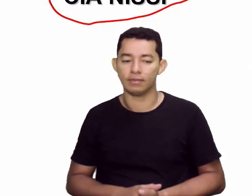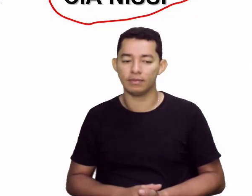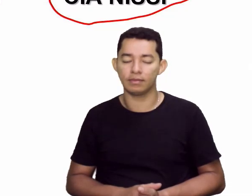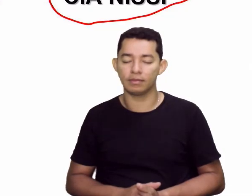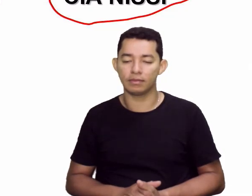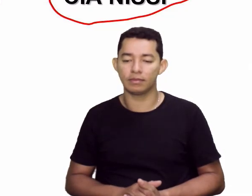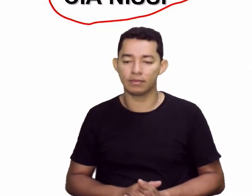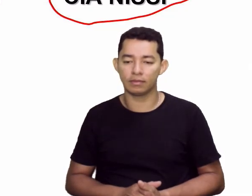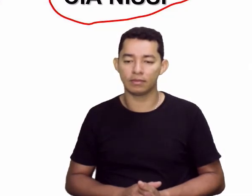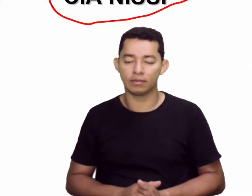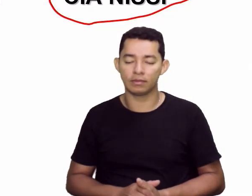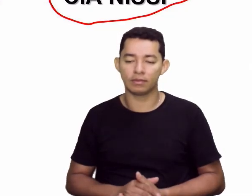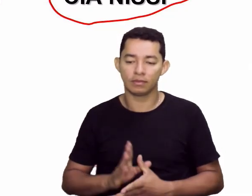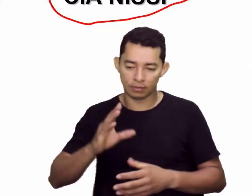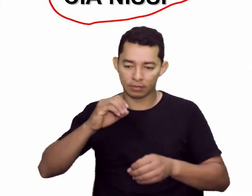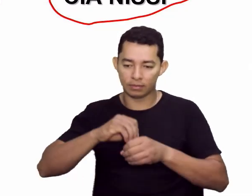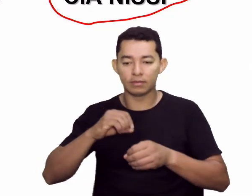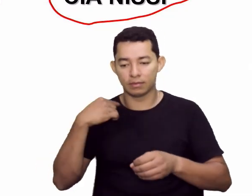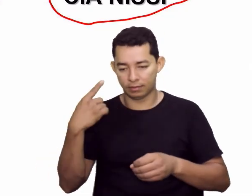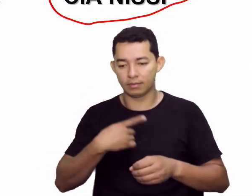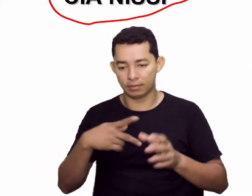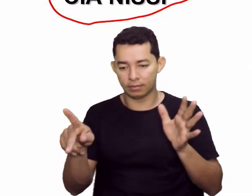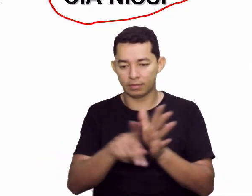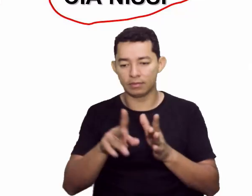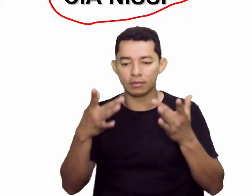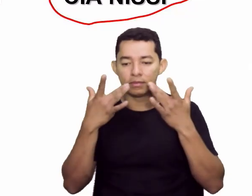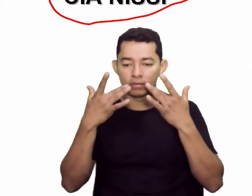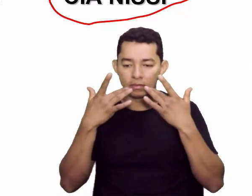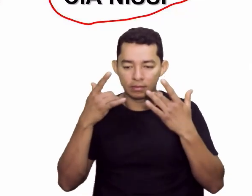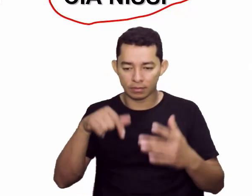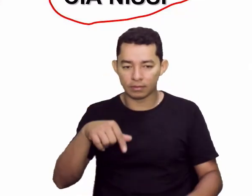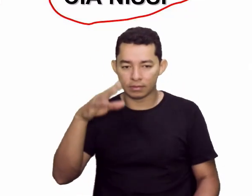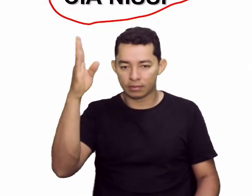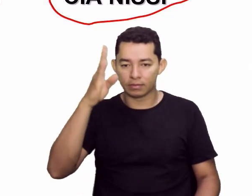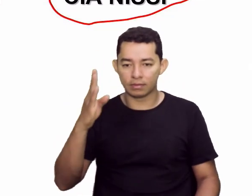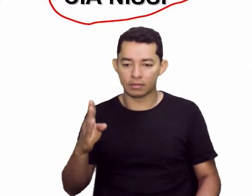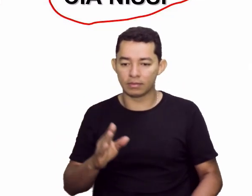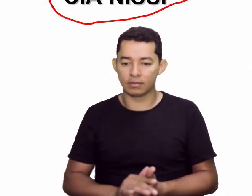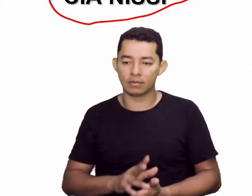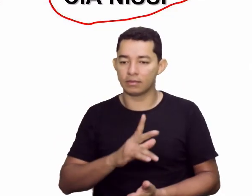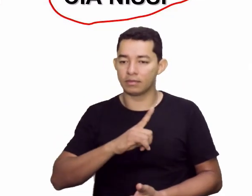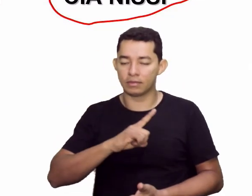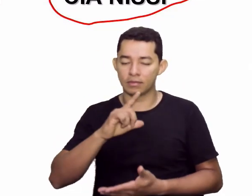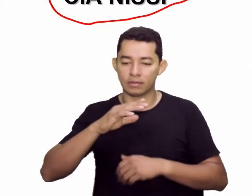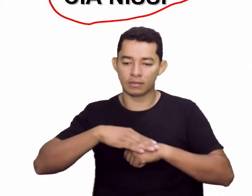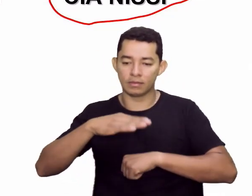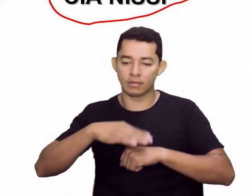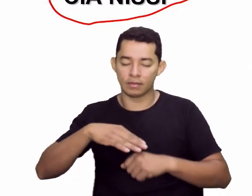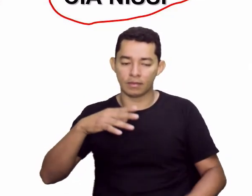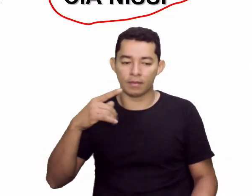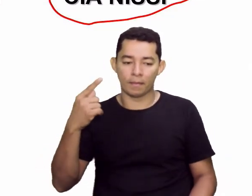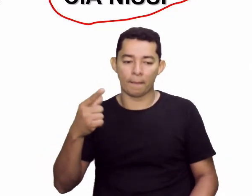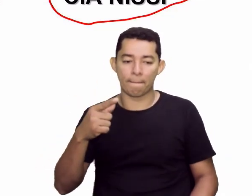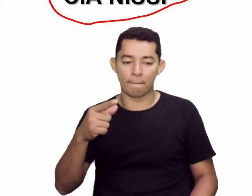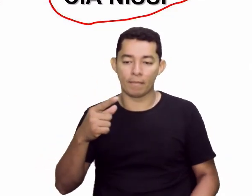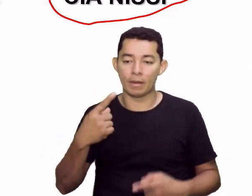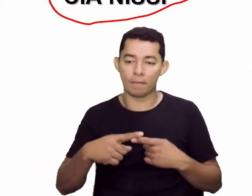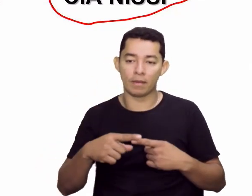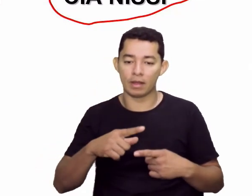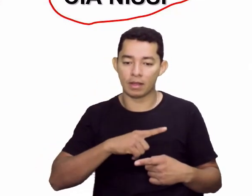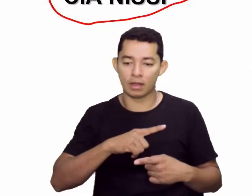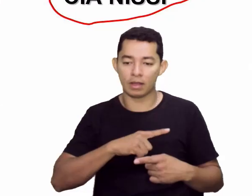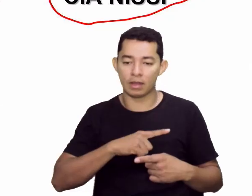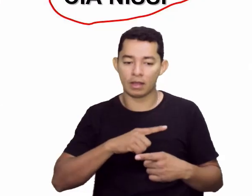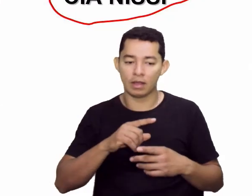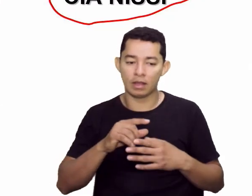peças, na nossa dramaturgia. Que mais escreveram, que tem coisas mais relevantes, mais conhecidas por todos, tá? Porque existiu